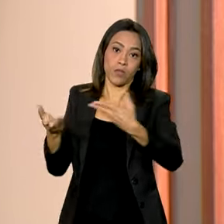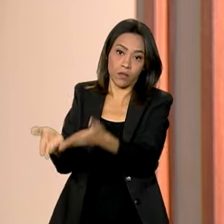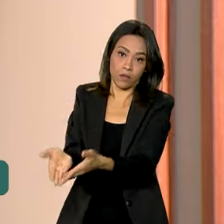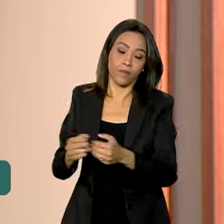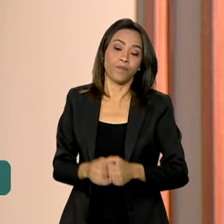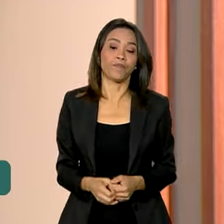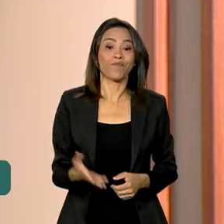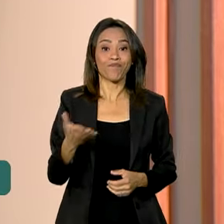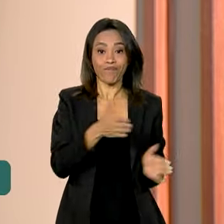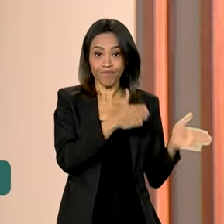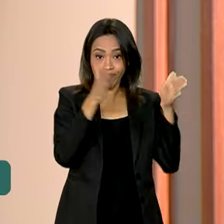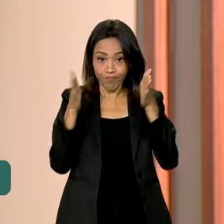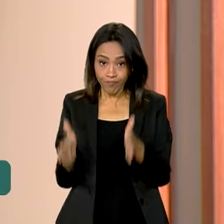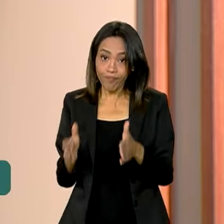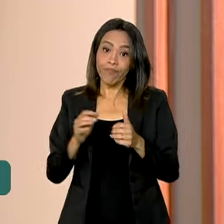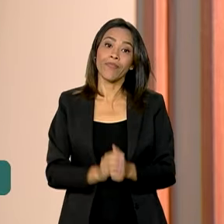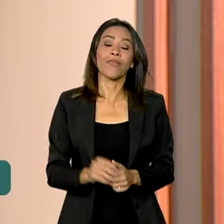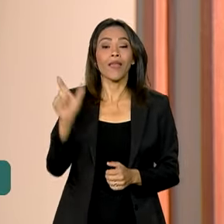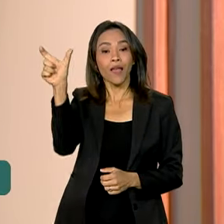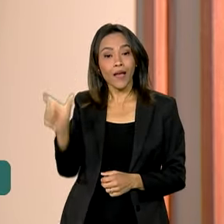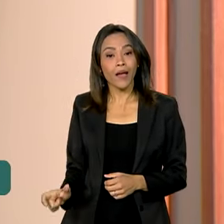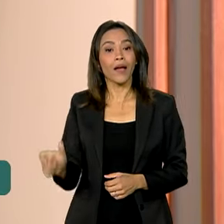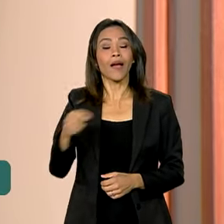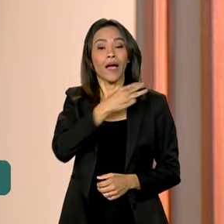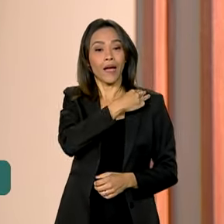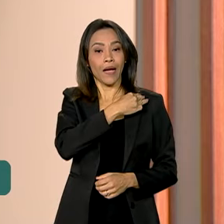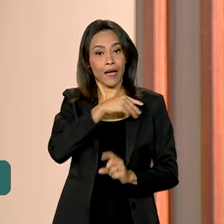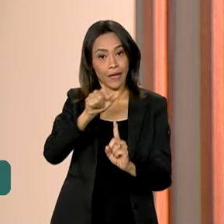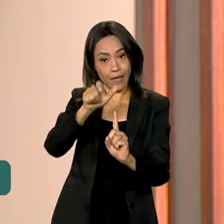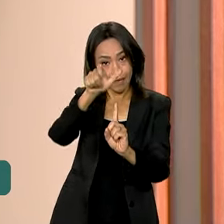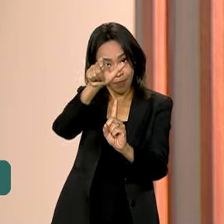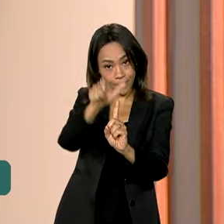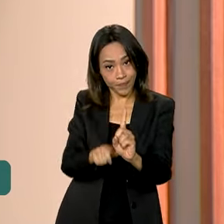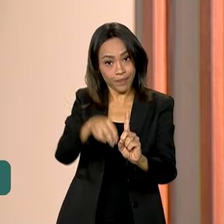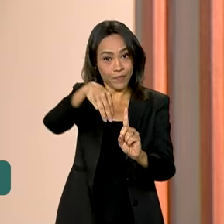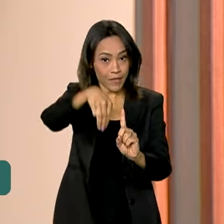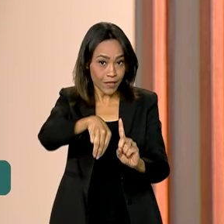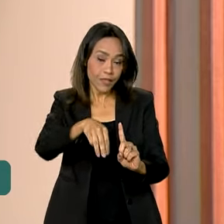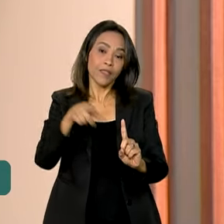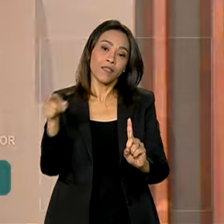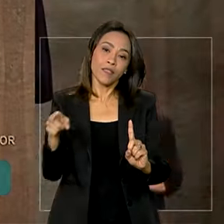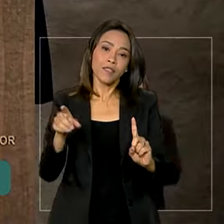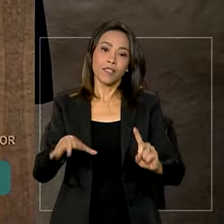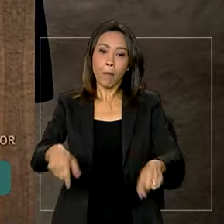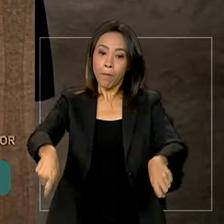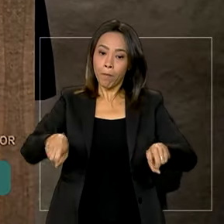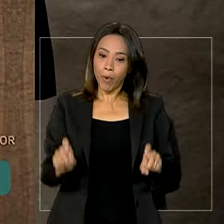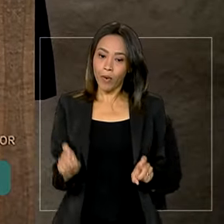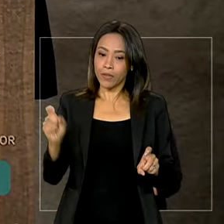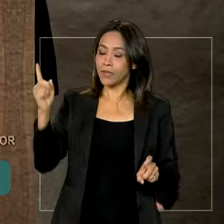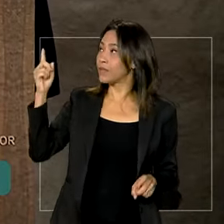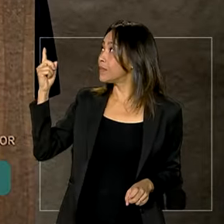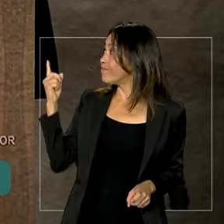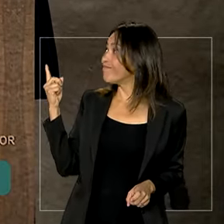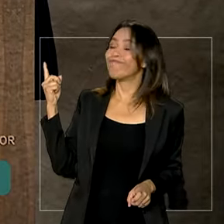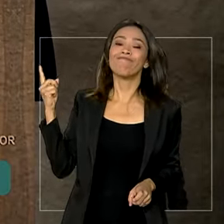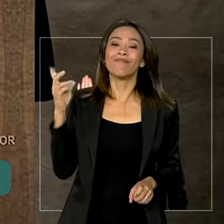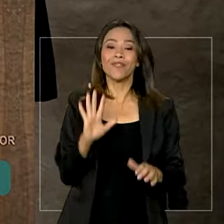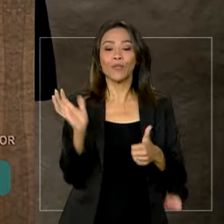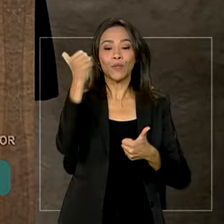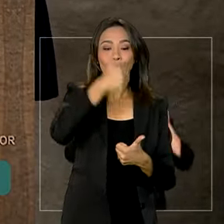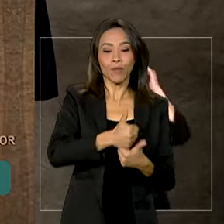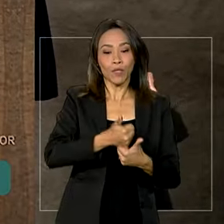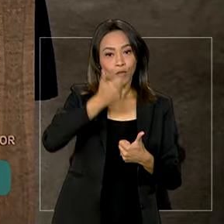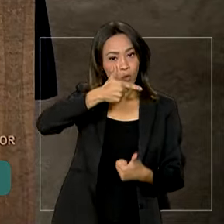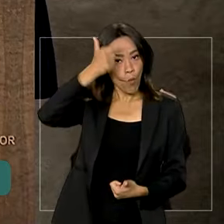tomou posse como presidente do Tribunal Superior Eleitoral, o TSE. A ministra vai ocupar a cadeira de Alexandre de